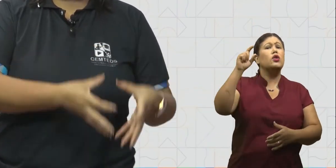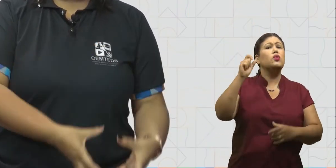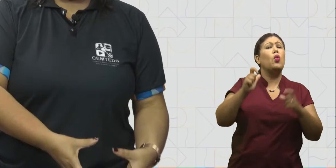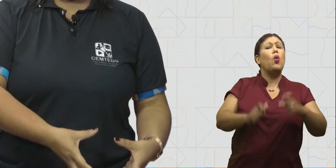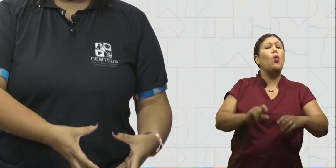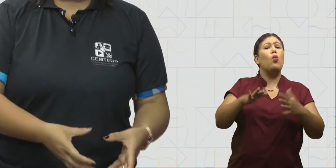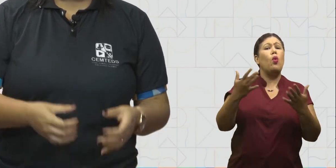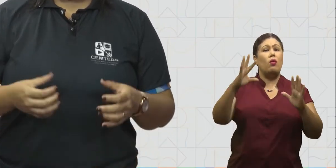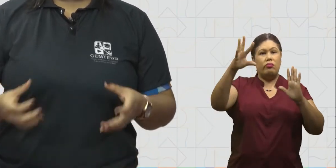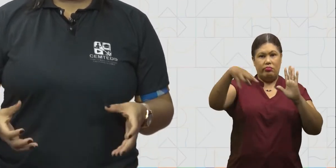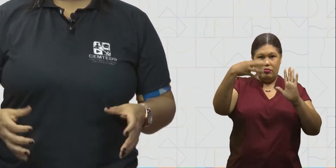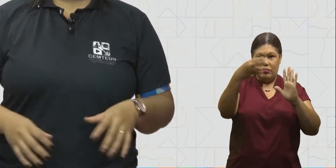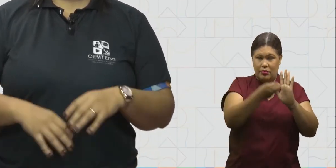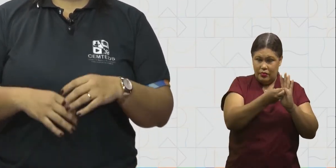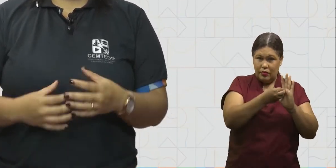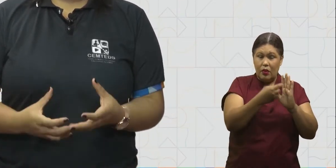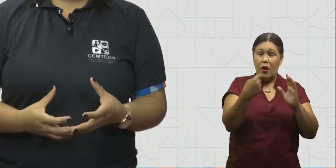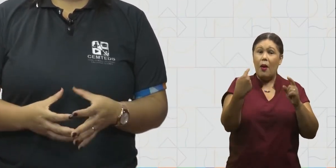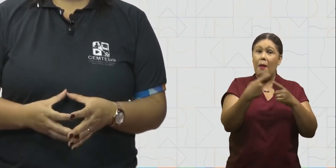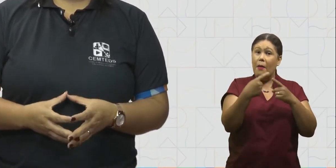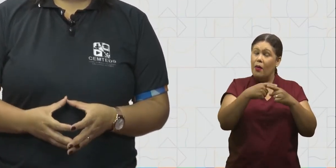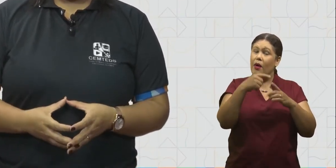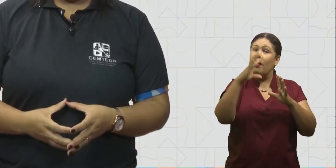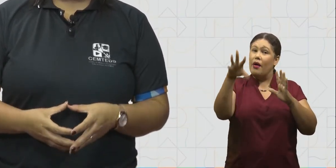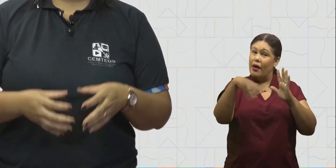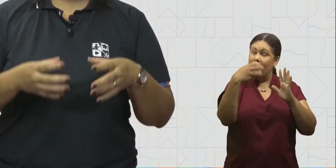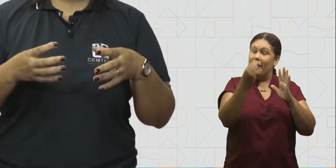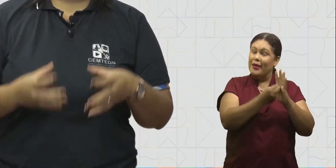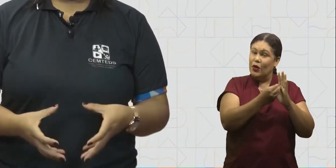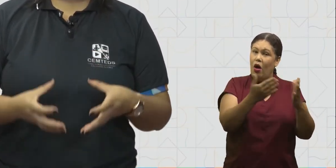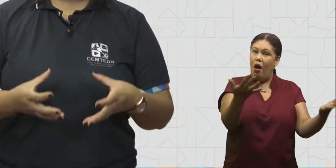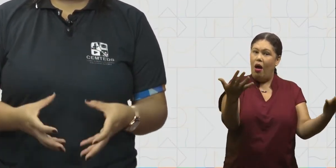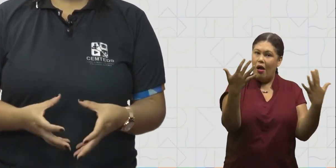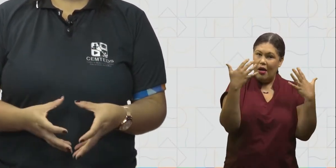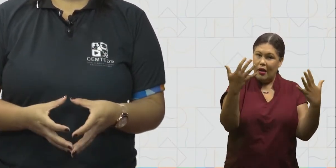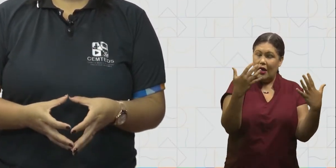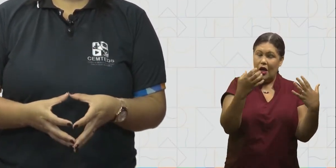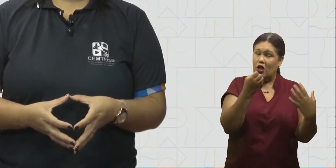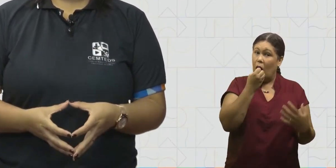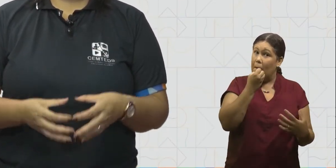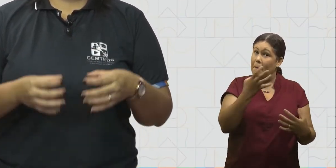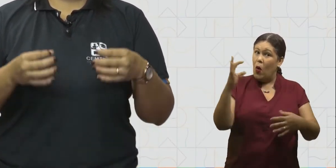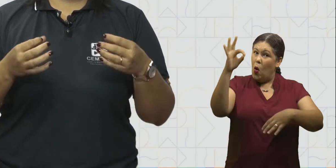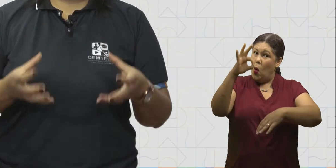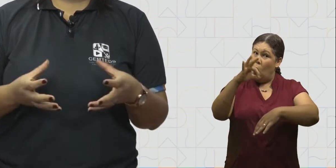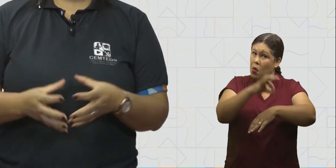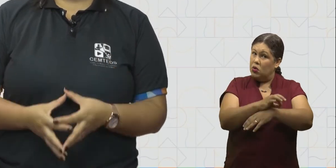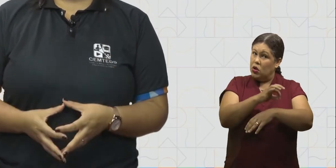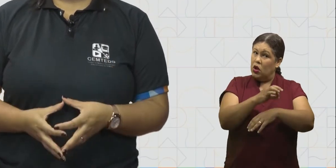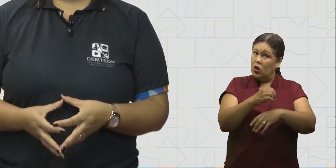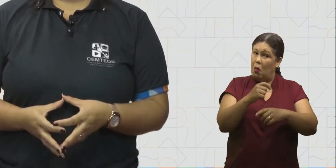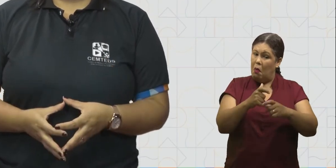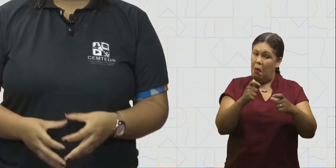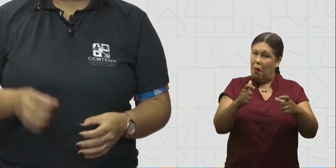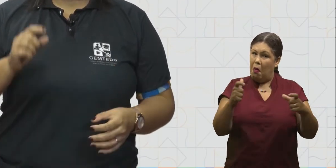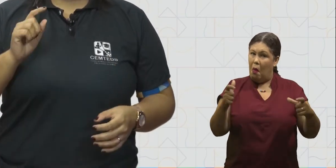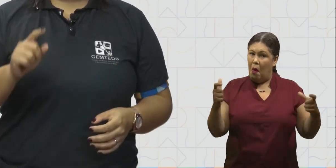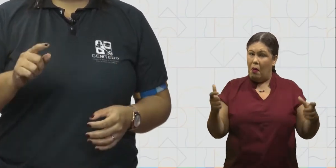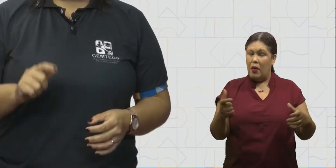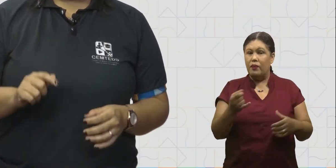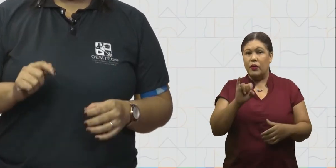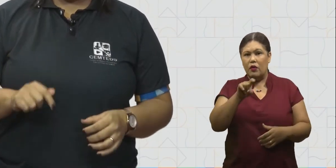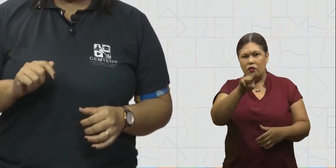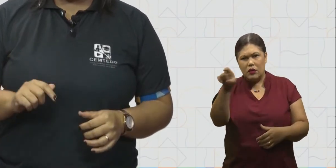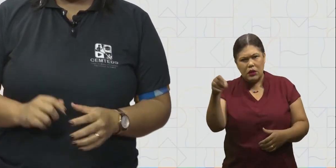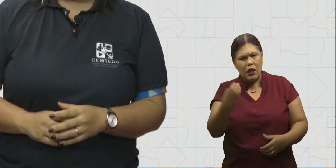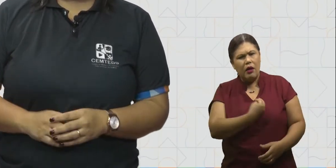na Amazônia, por conta das condições ambientais favoráveis ao ciclo de vida do mosquito. Se